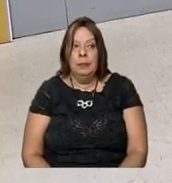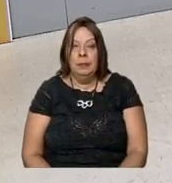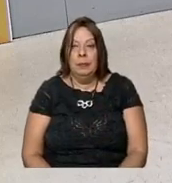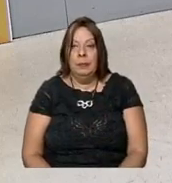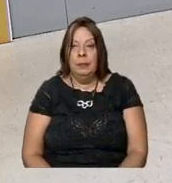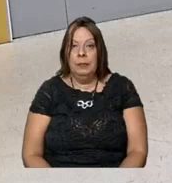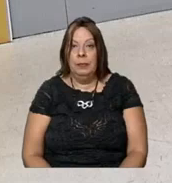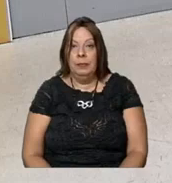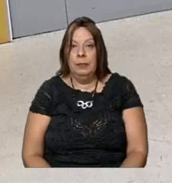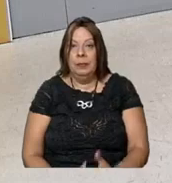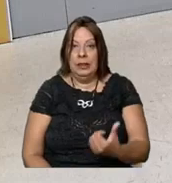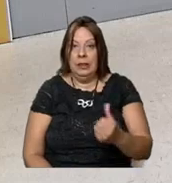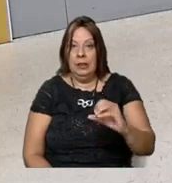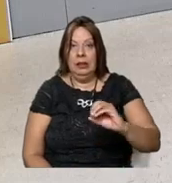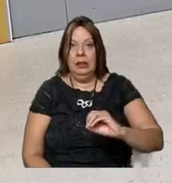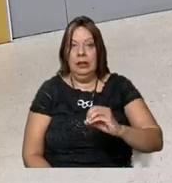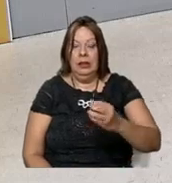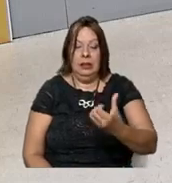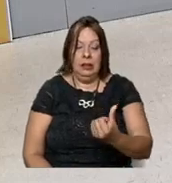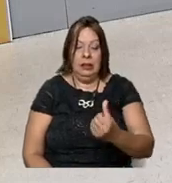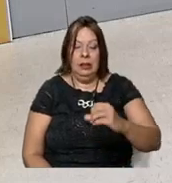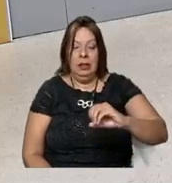Número 5. E